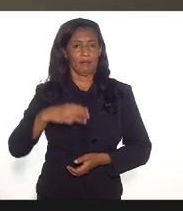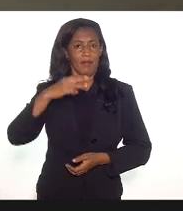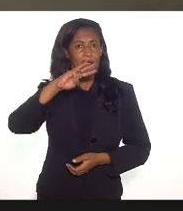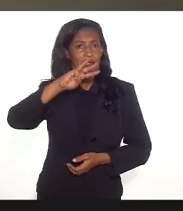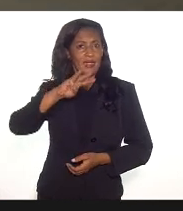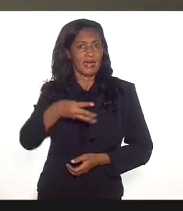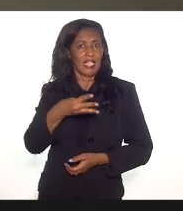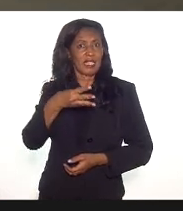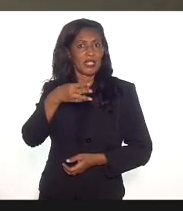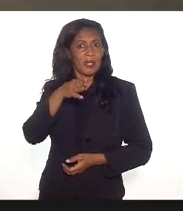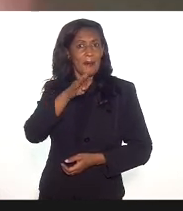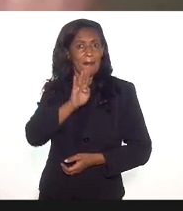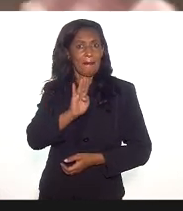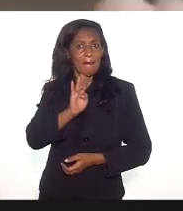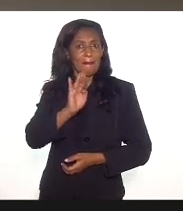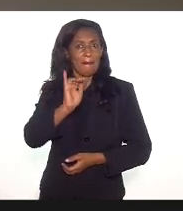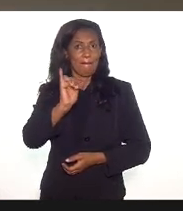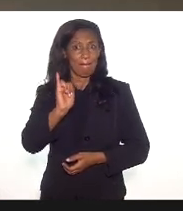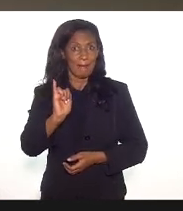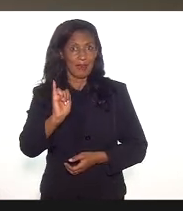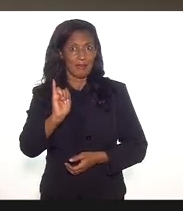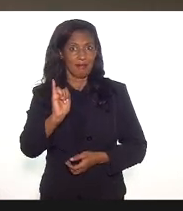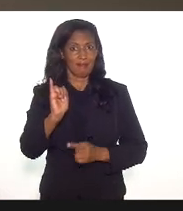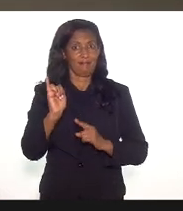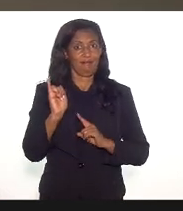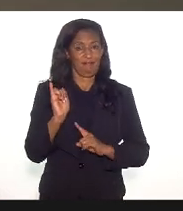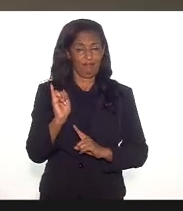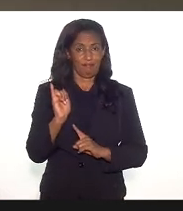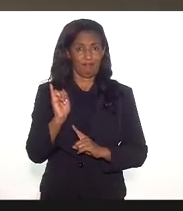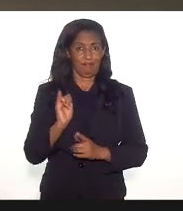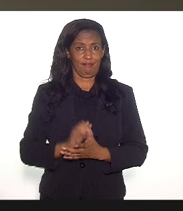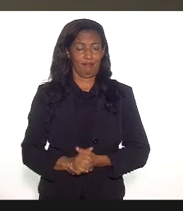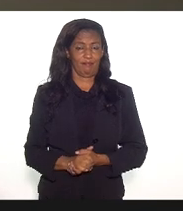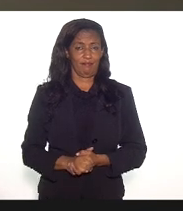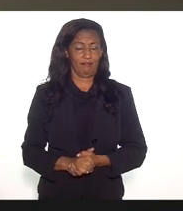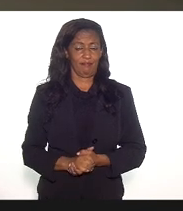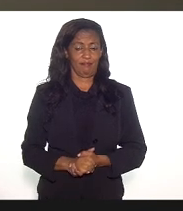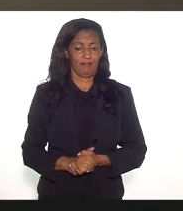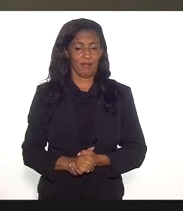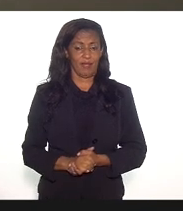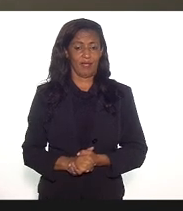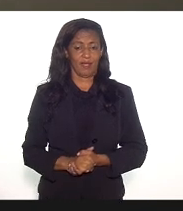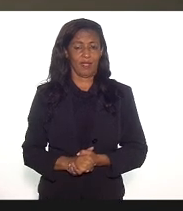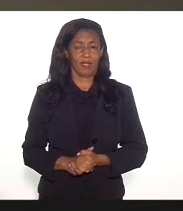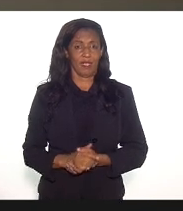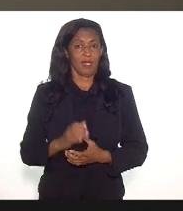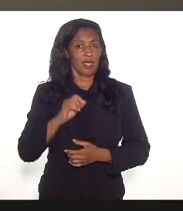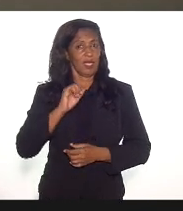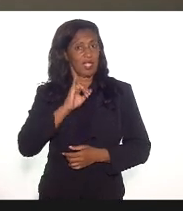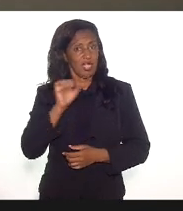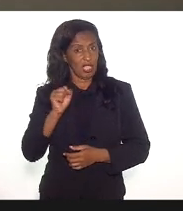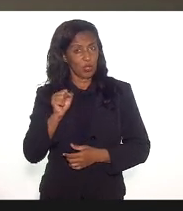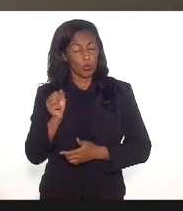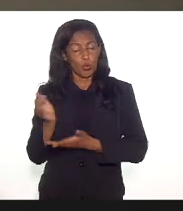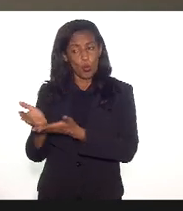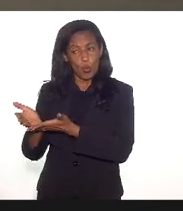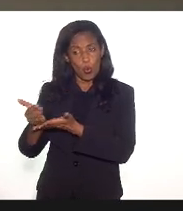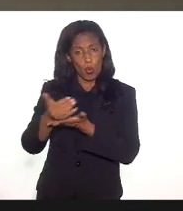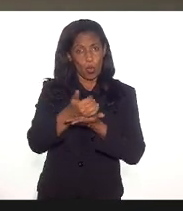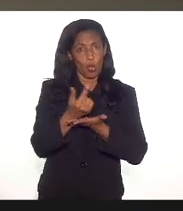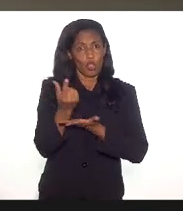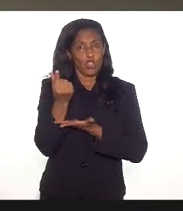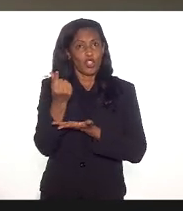bi, se não considerarmos o ingresso dos recursos da SEDAI. E aí eu já